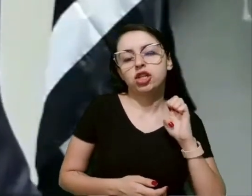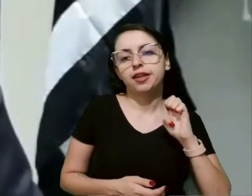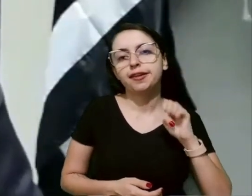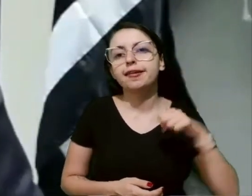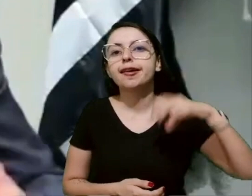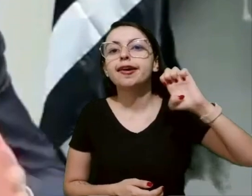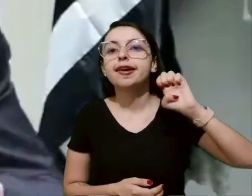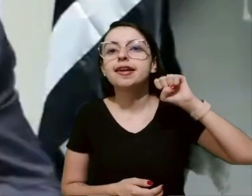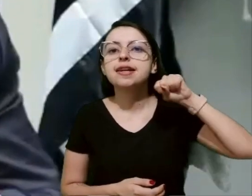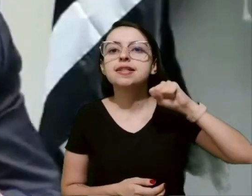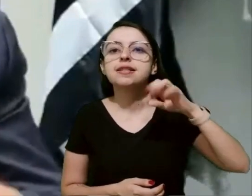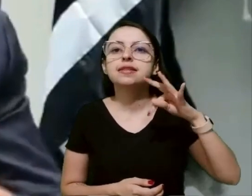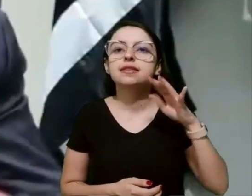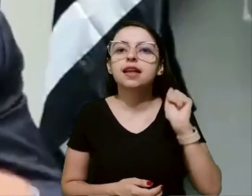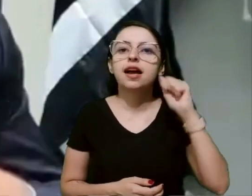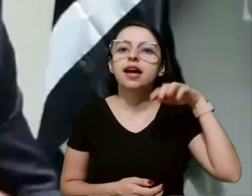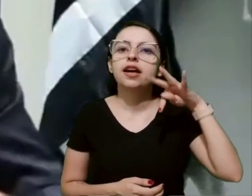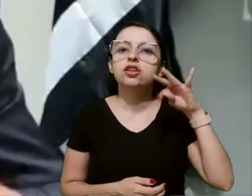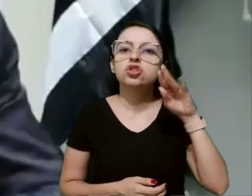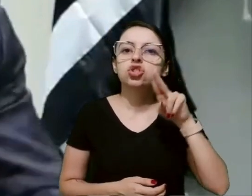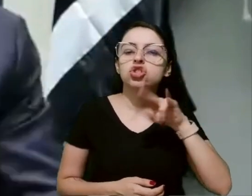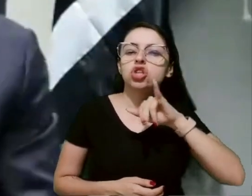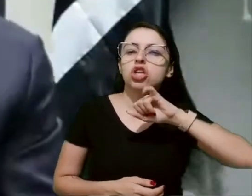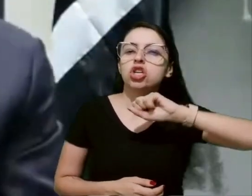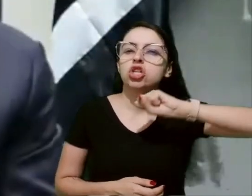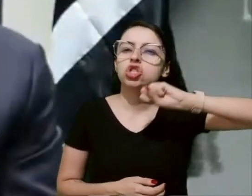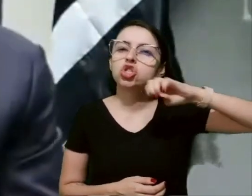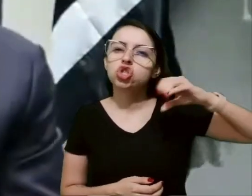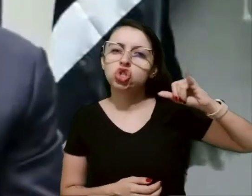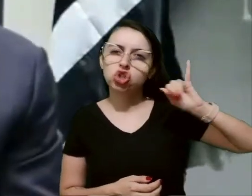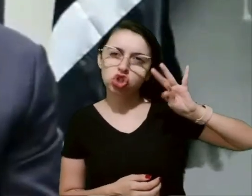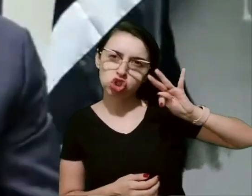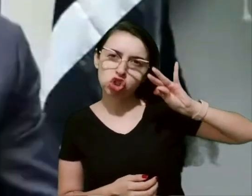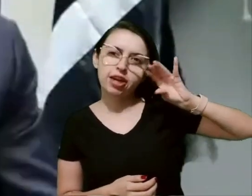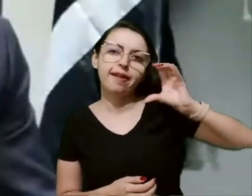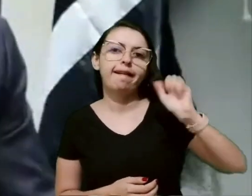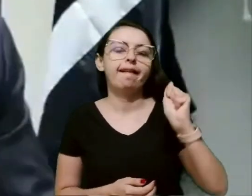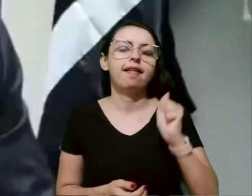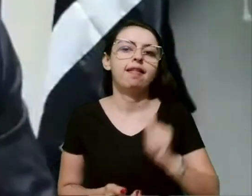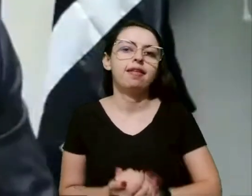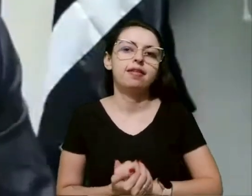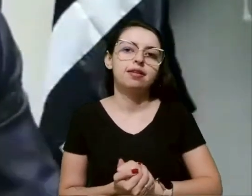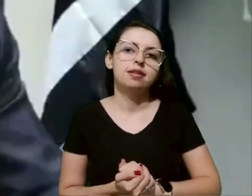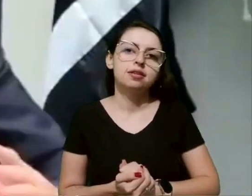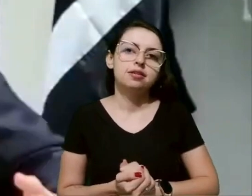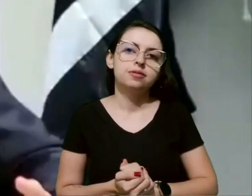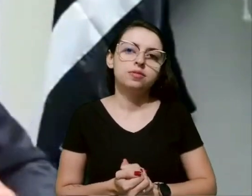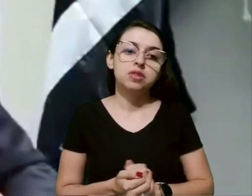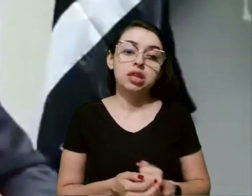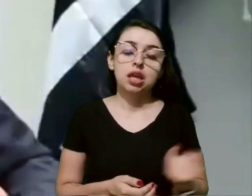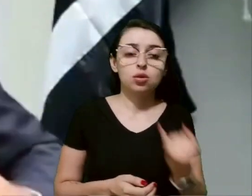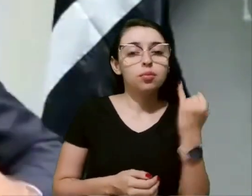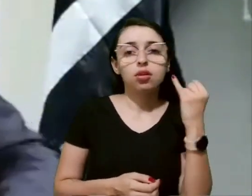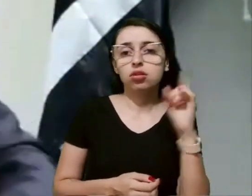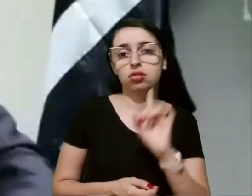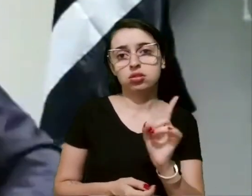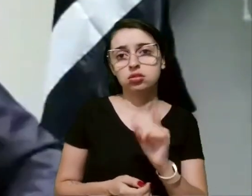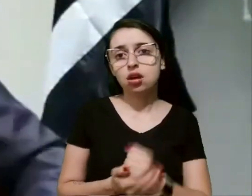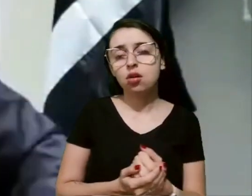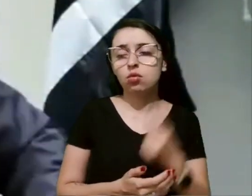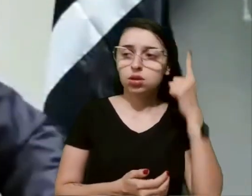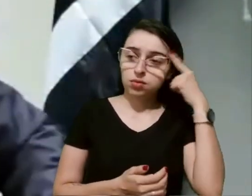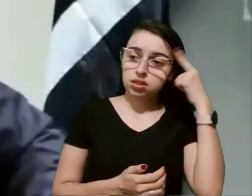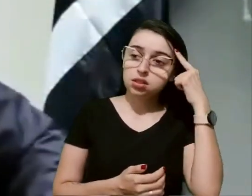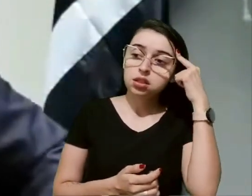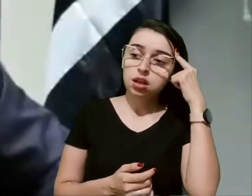agora, que o componente tecnológico, ele não era uma peça essencial da jurimetria quando a gente começou a pensar